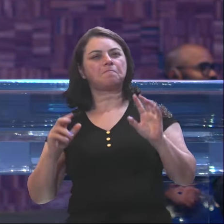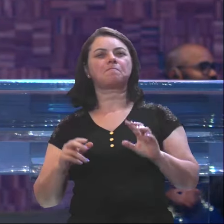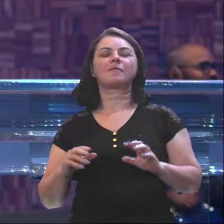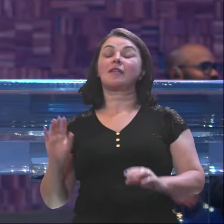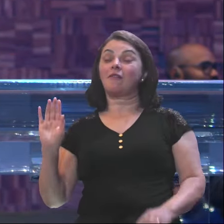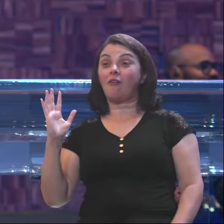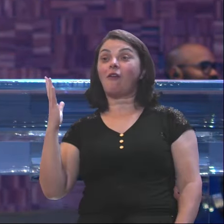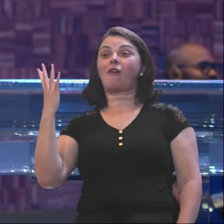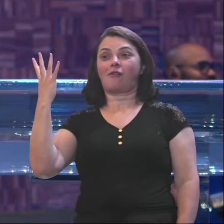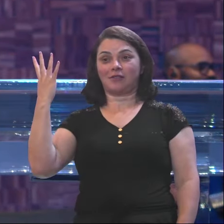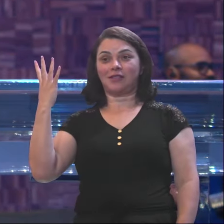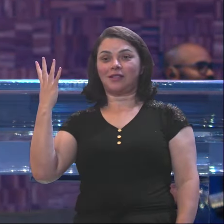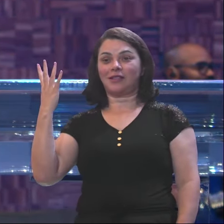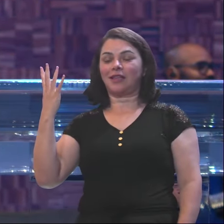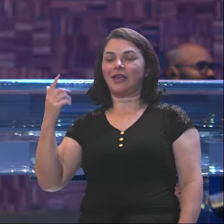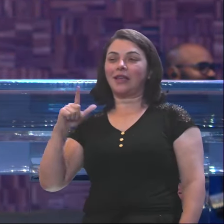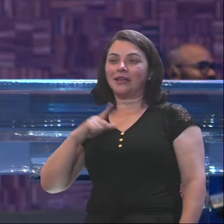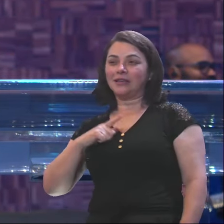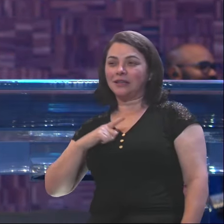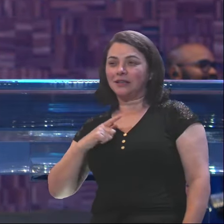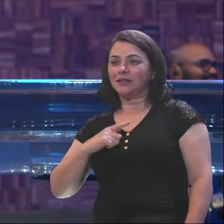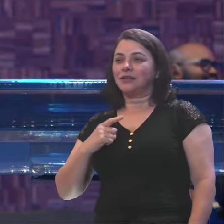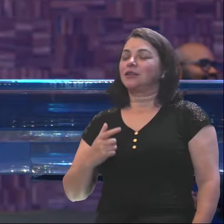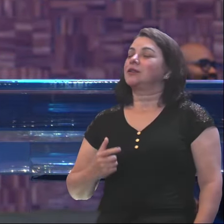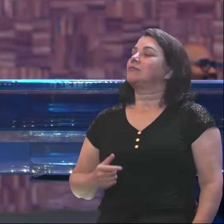gente. Ah, tem mais gente, tem mais gente.